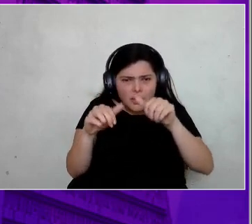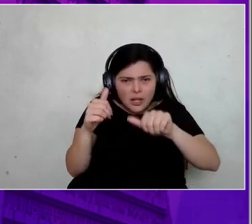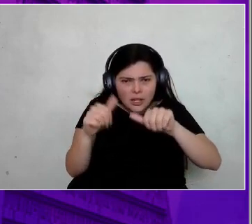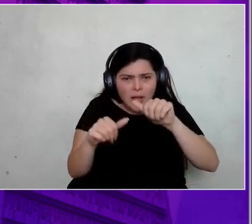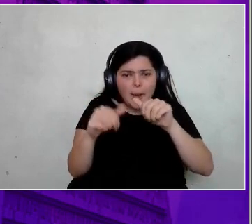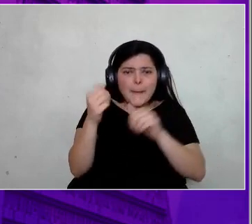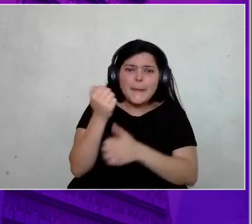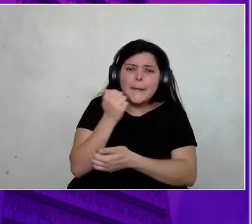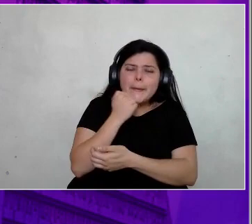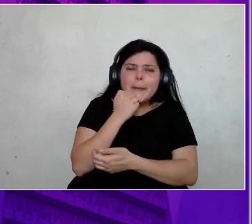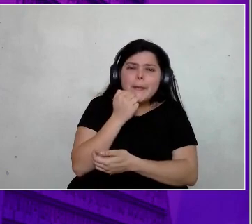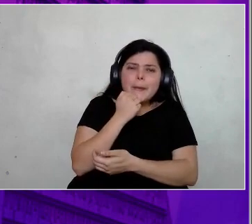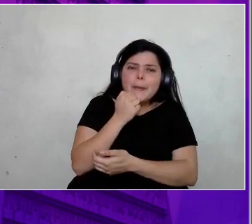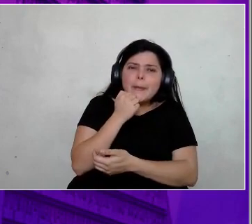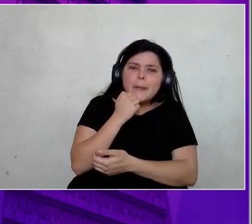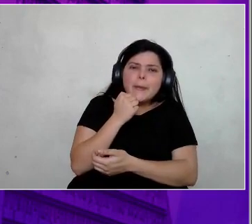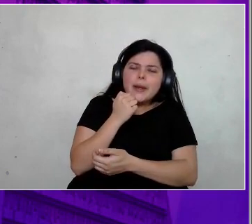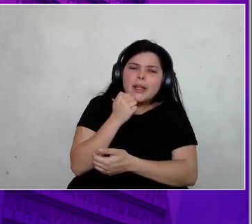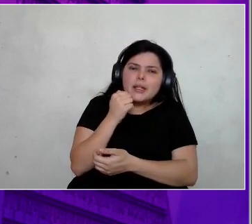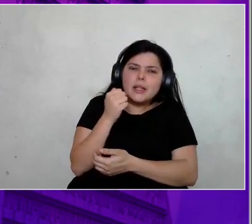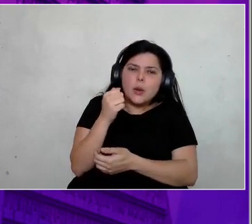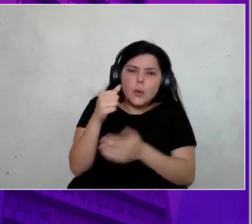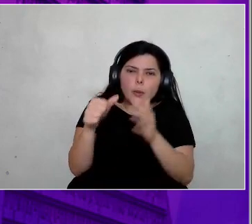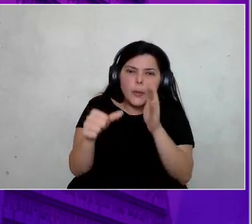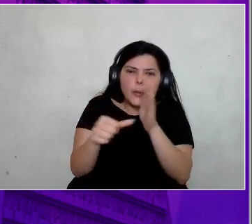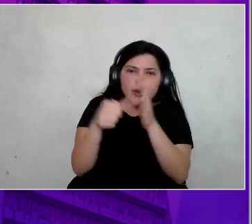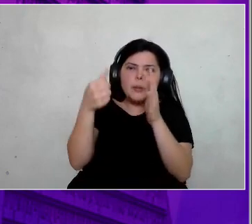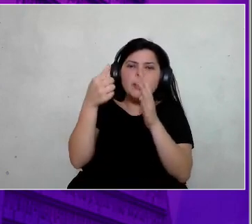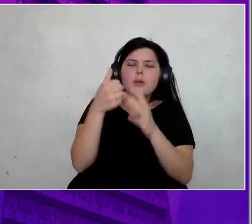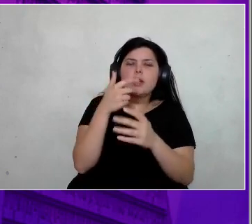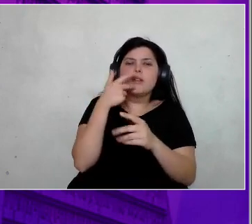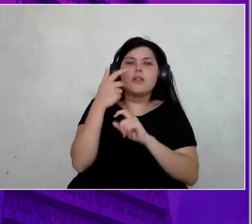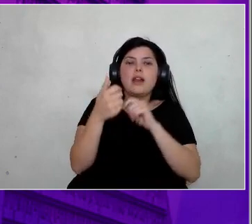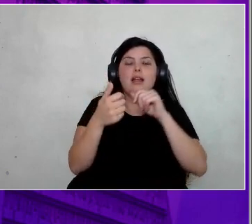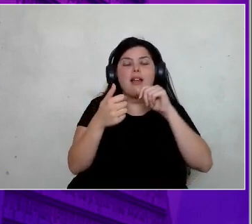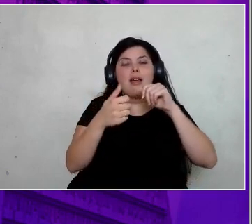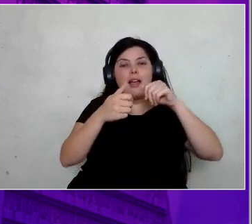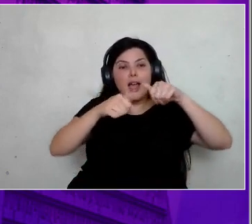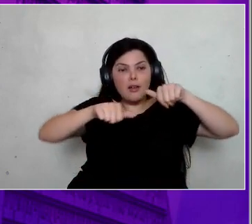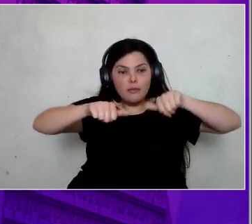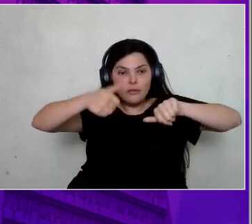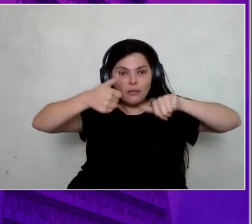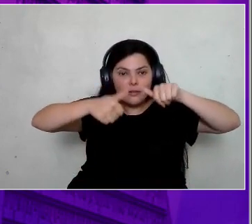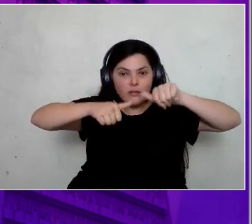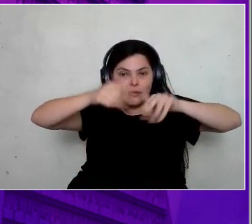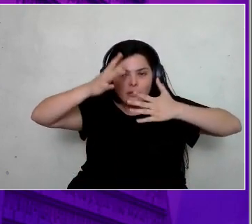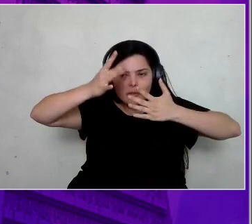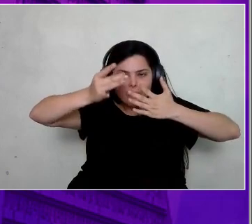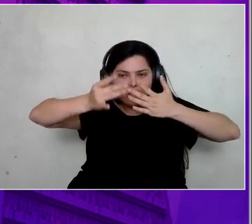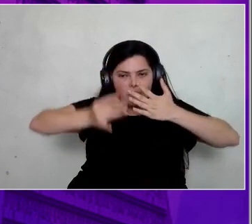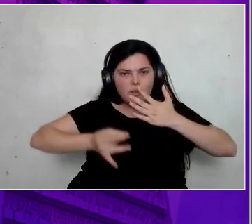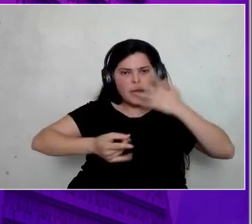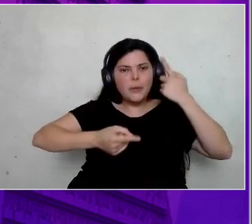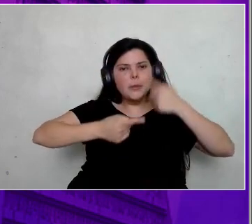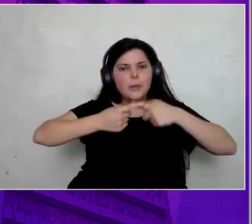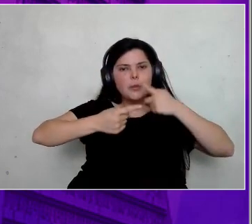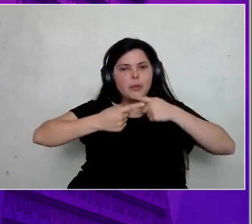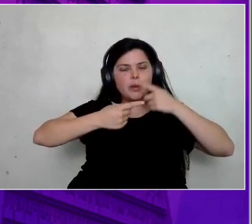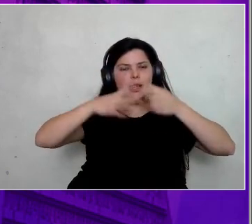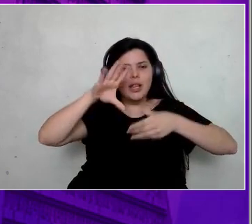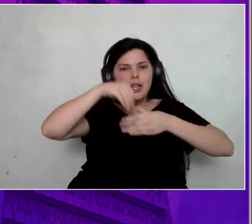ela foi o primórdio do que a gente chama de analytics. Por quê? Porque dentro dela tem